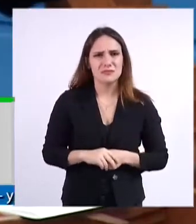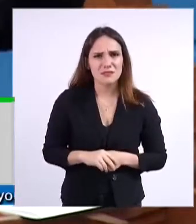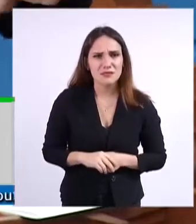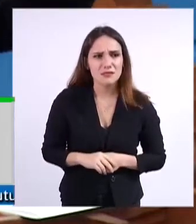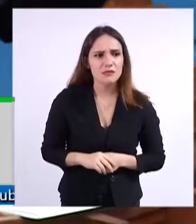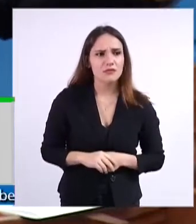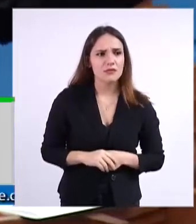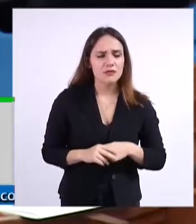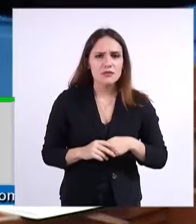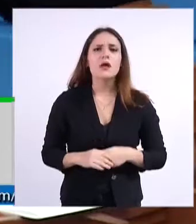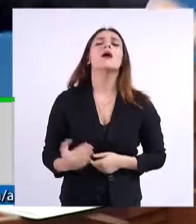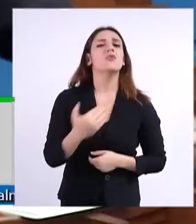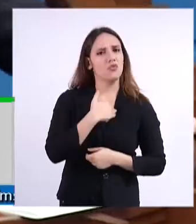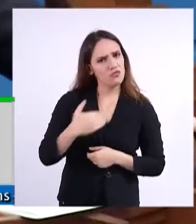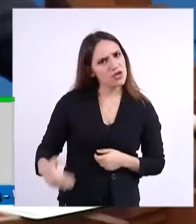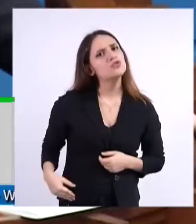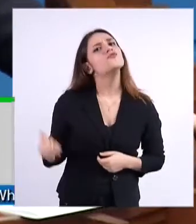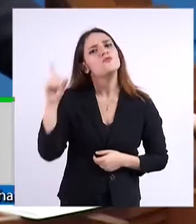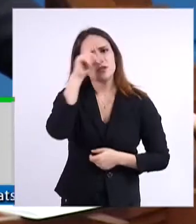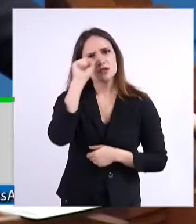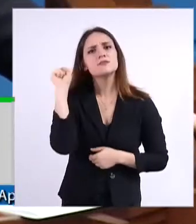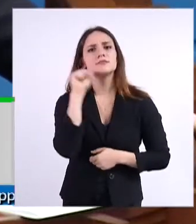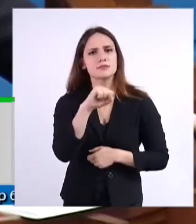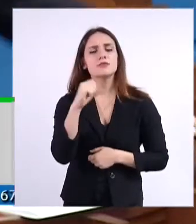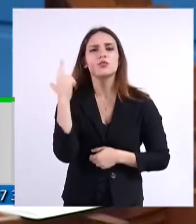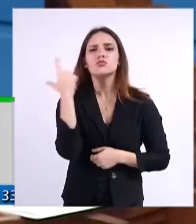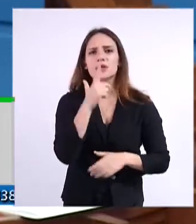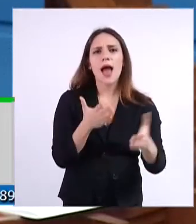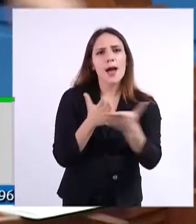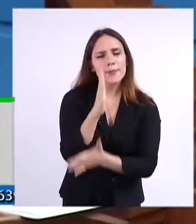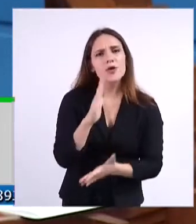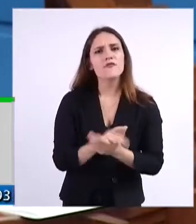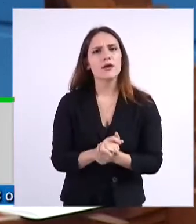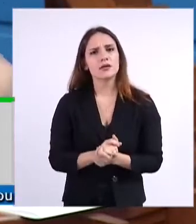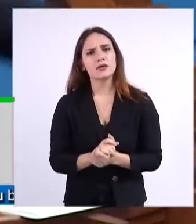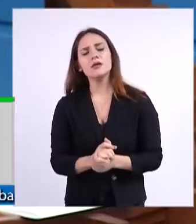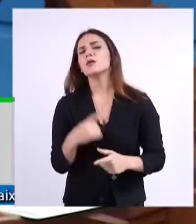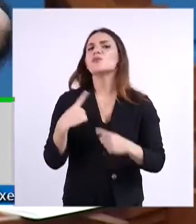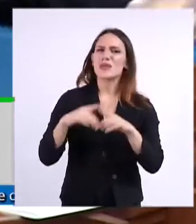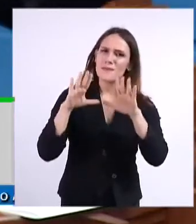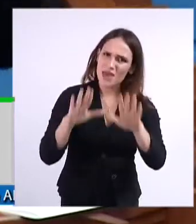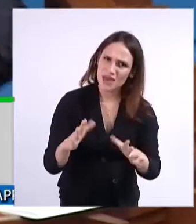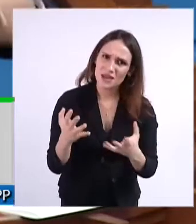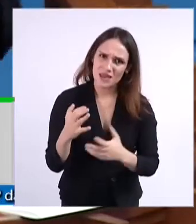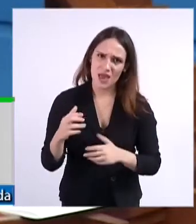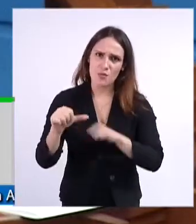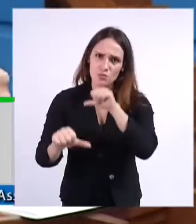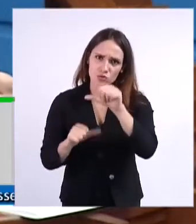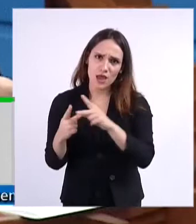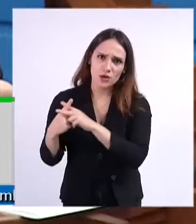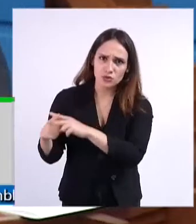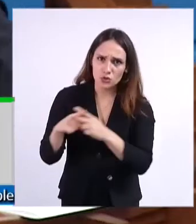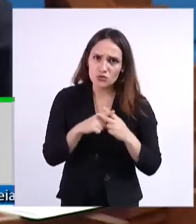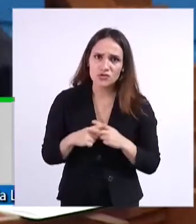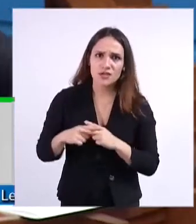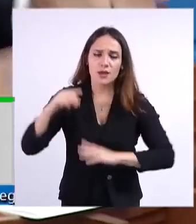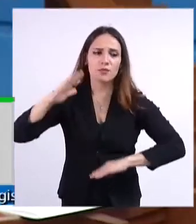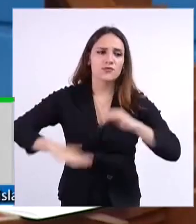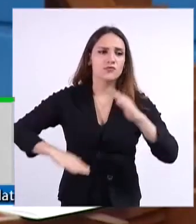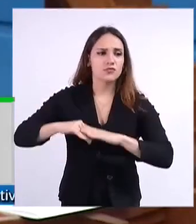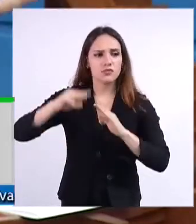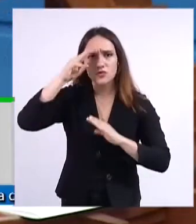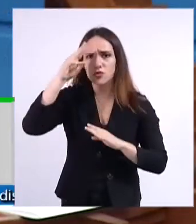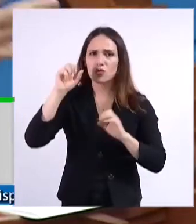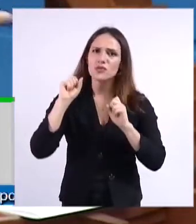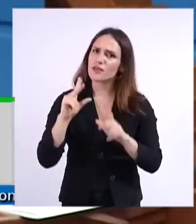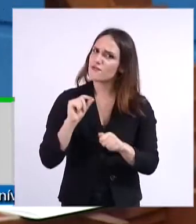governo vai ter muita dificuldade, porque se ele quer rever a carreira dos militares, ele faz